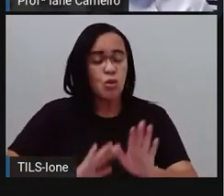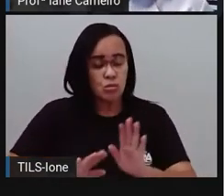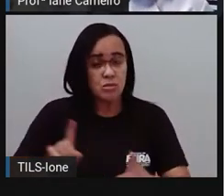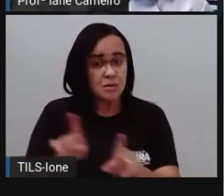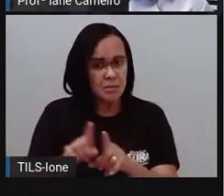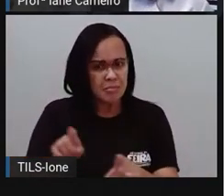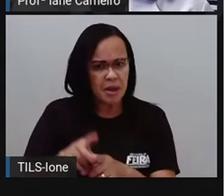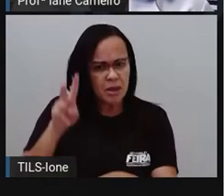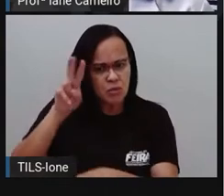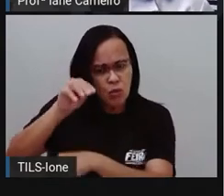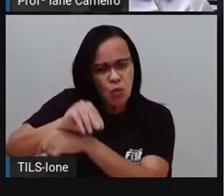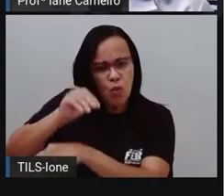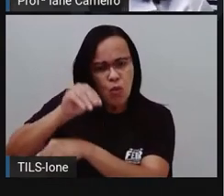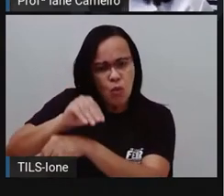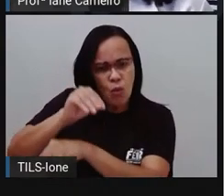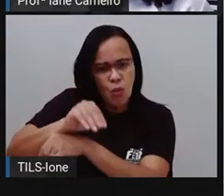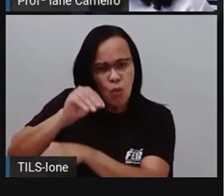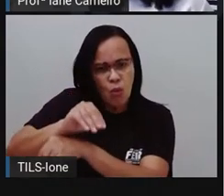né?